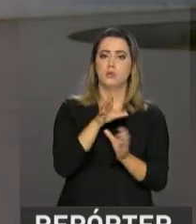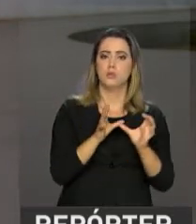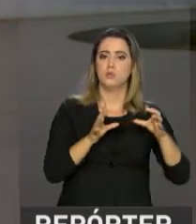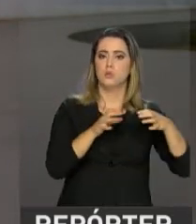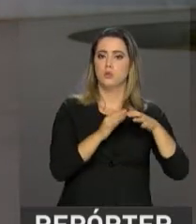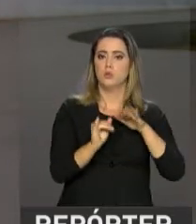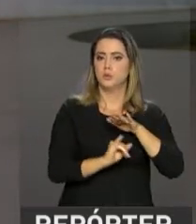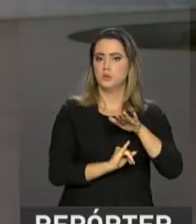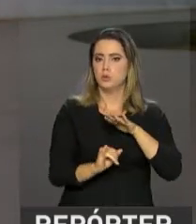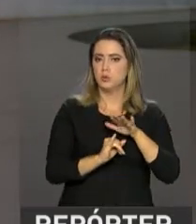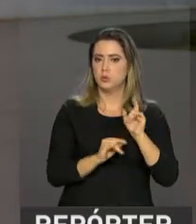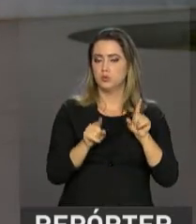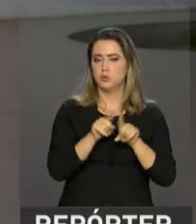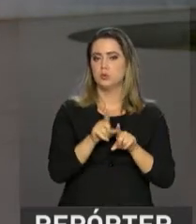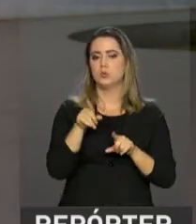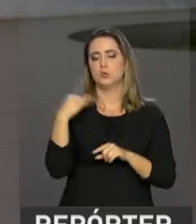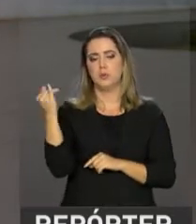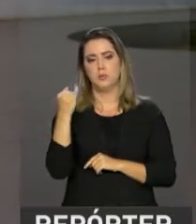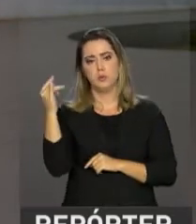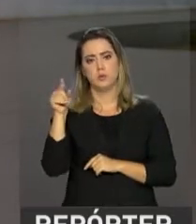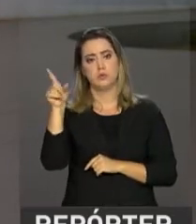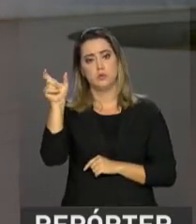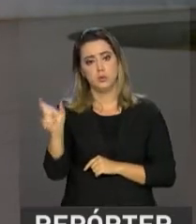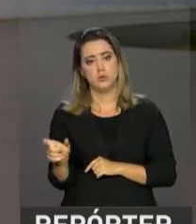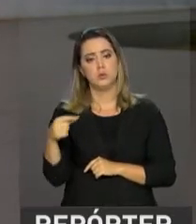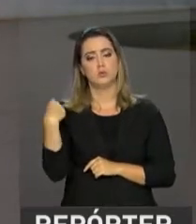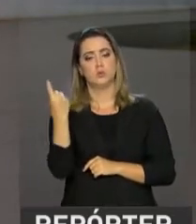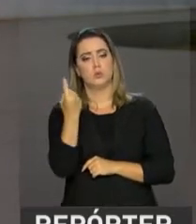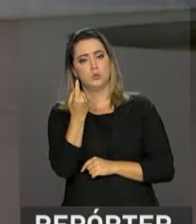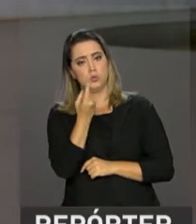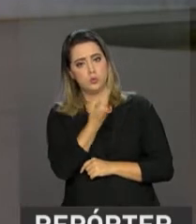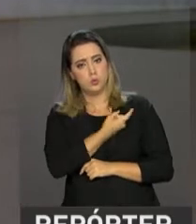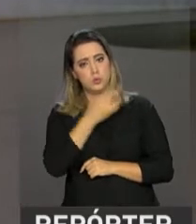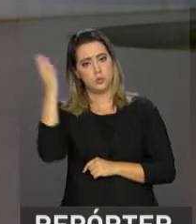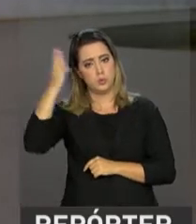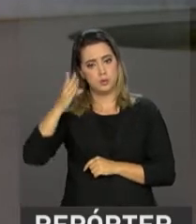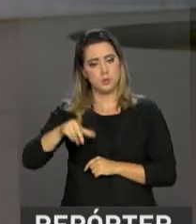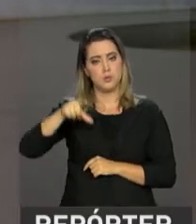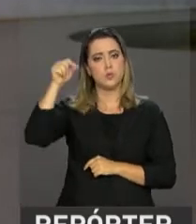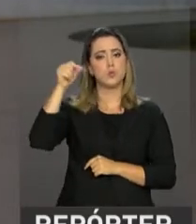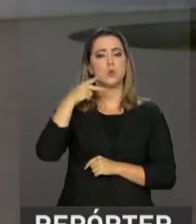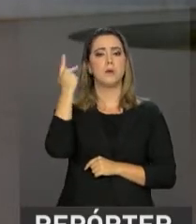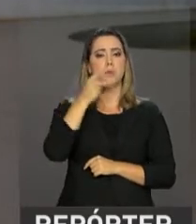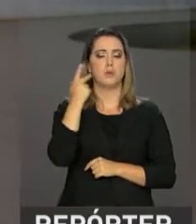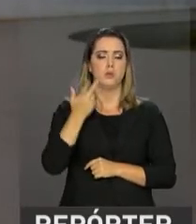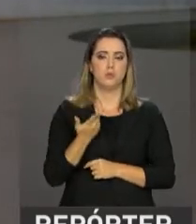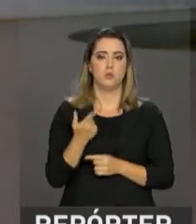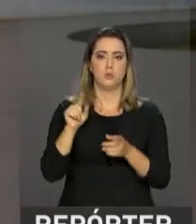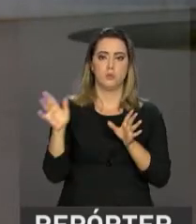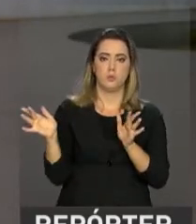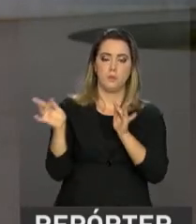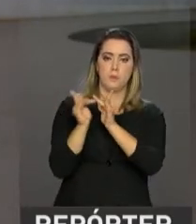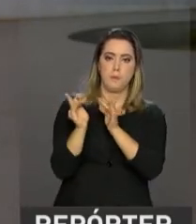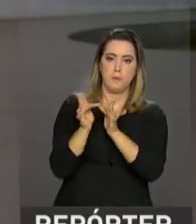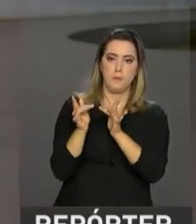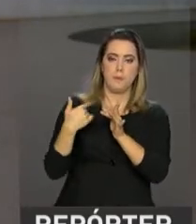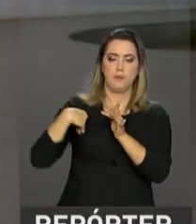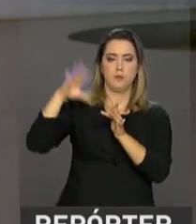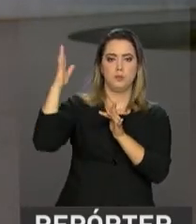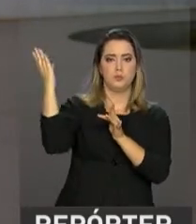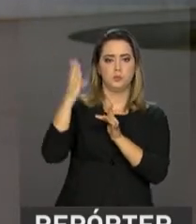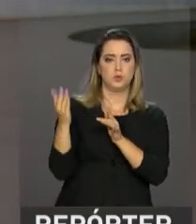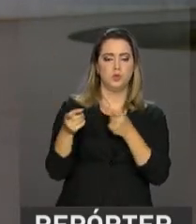serão ferramentas para tomar decisões na área energética. Além disso, com a associação, aumenta a participação do país